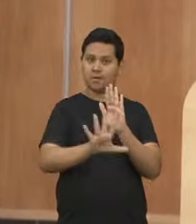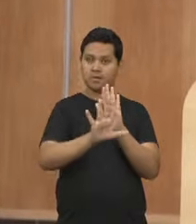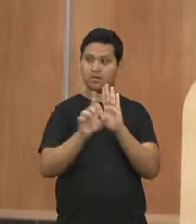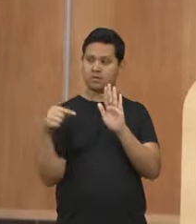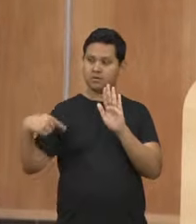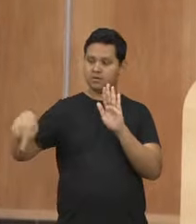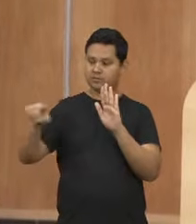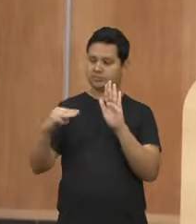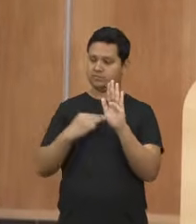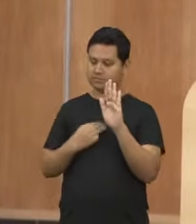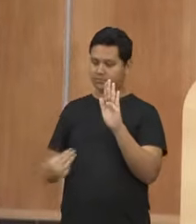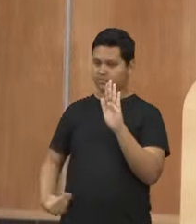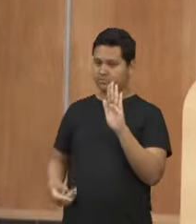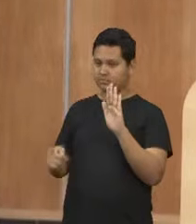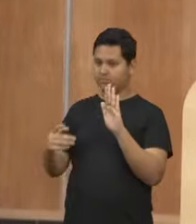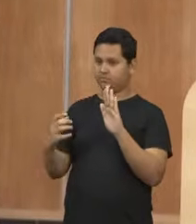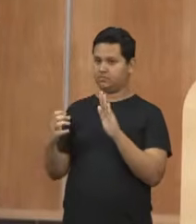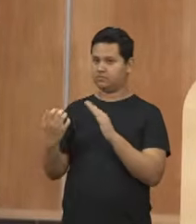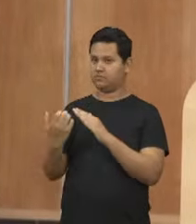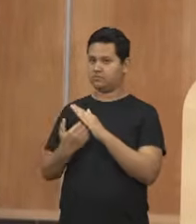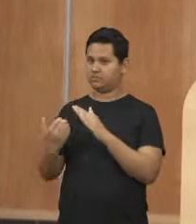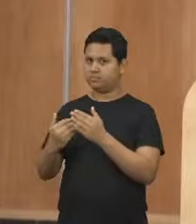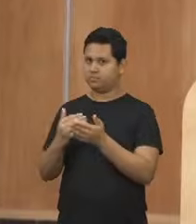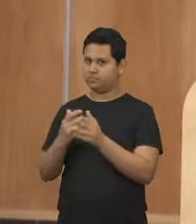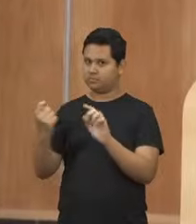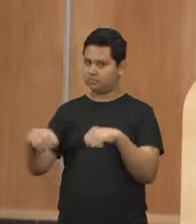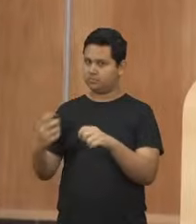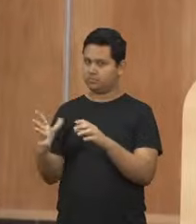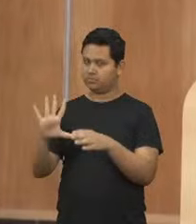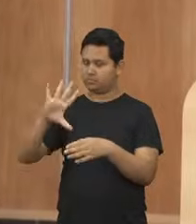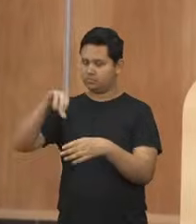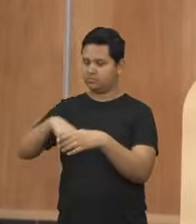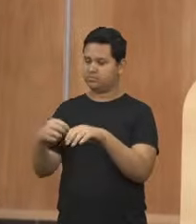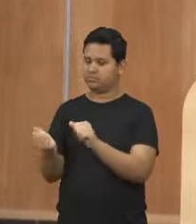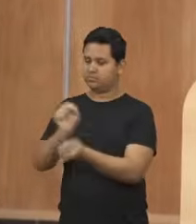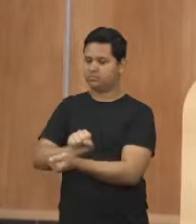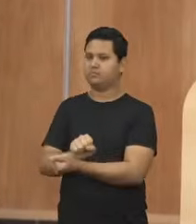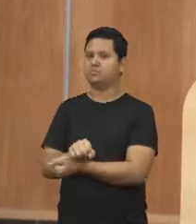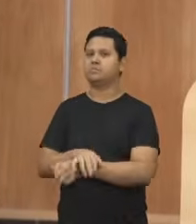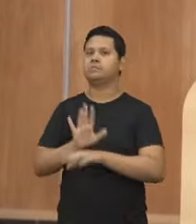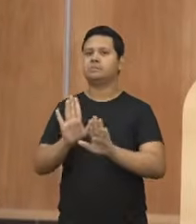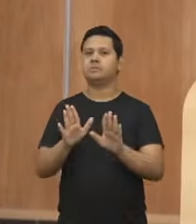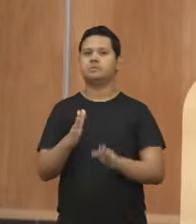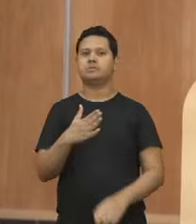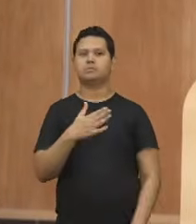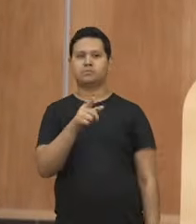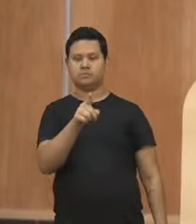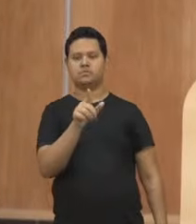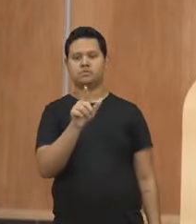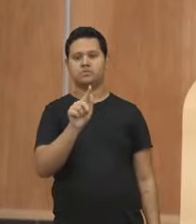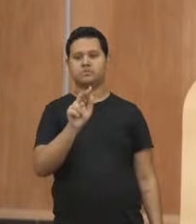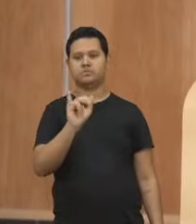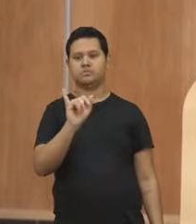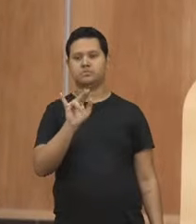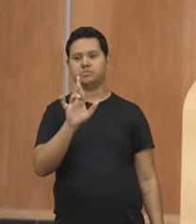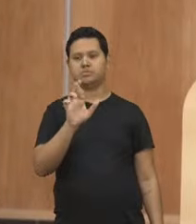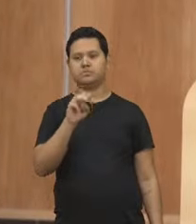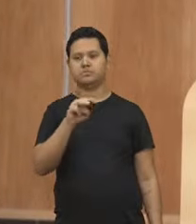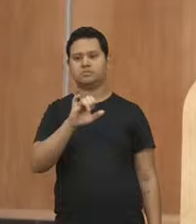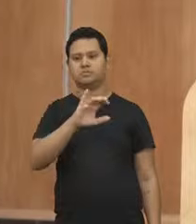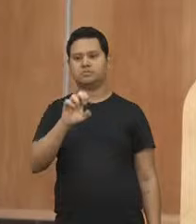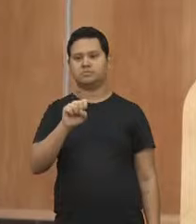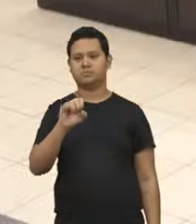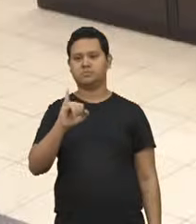aos municípios e estados se adequarem a esta reforma. Então, vou mandar aqui um abraço também para o Guilherme Seixas, acabou de chegar aqui, ele que é o